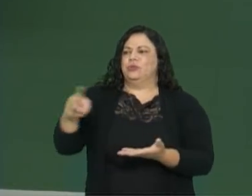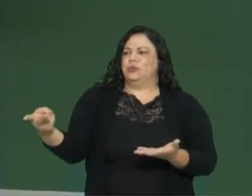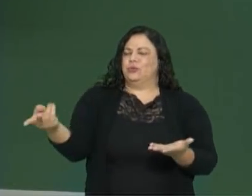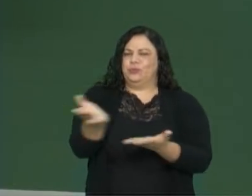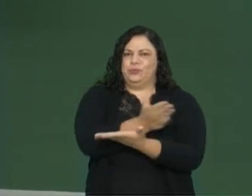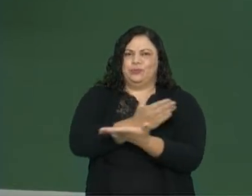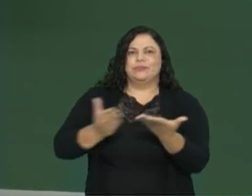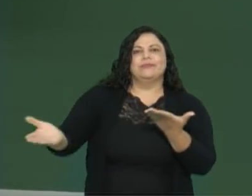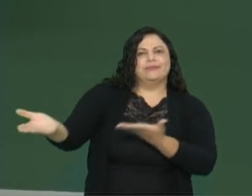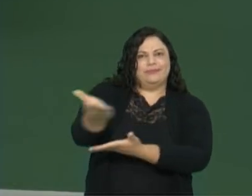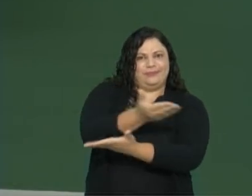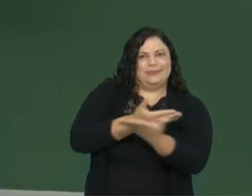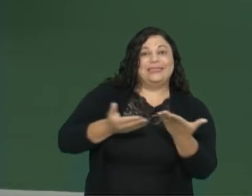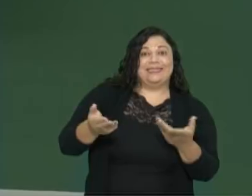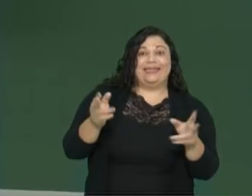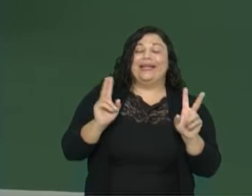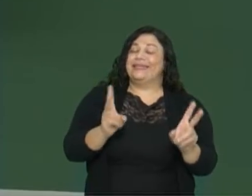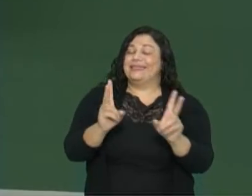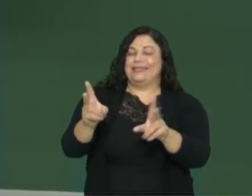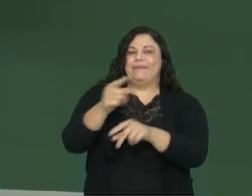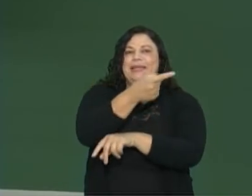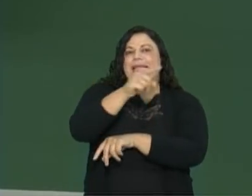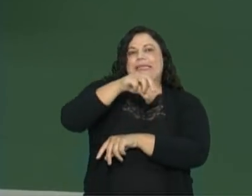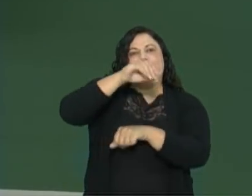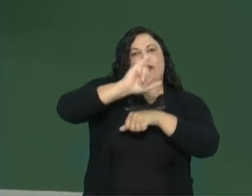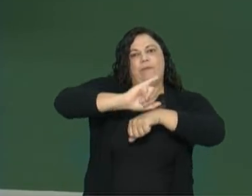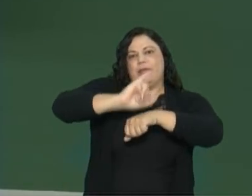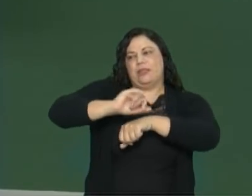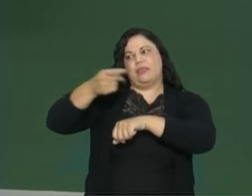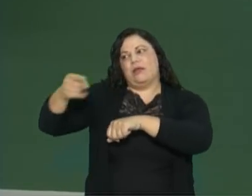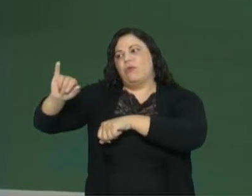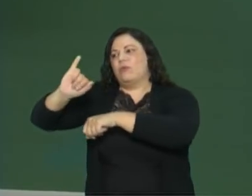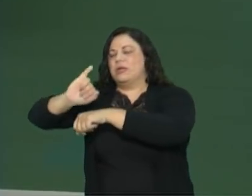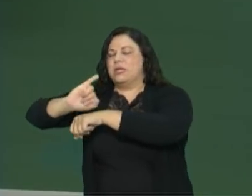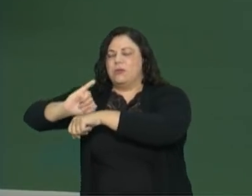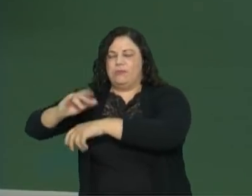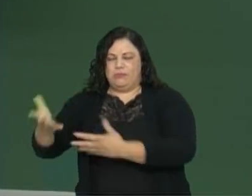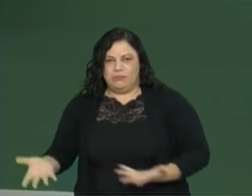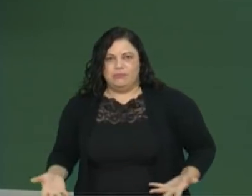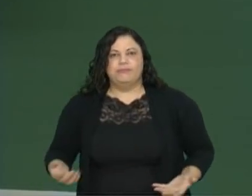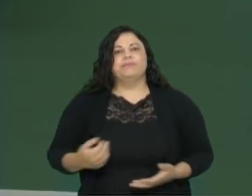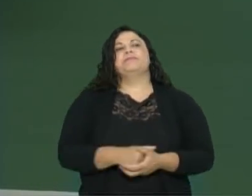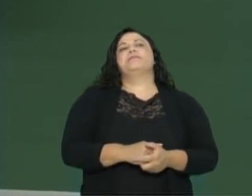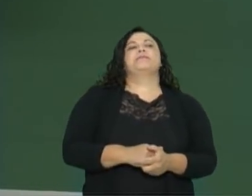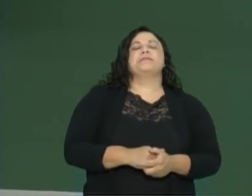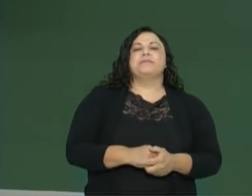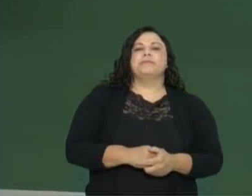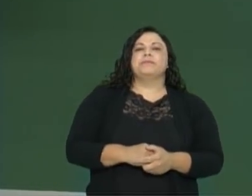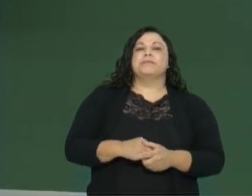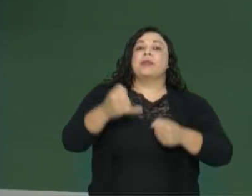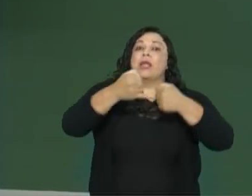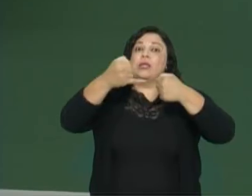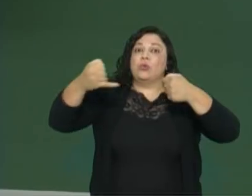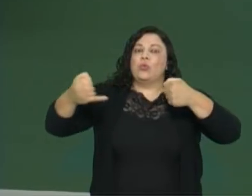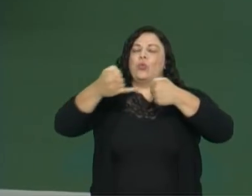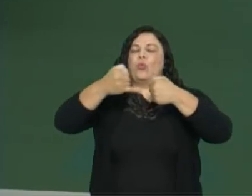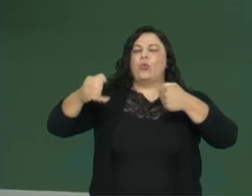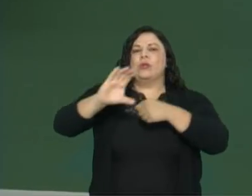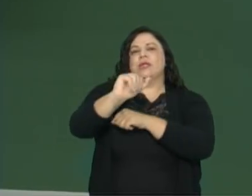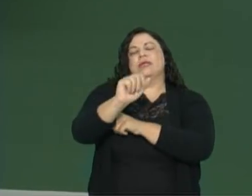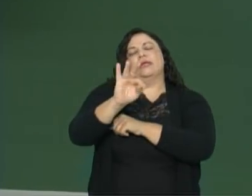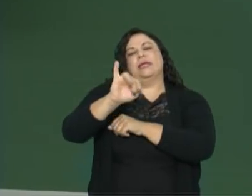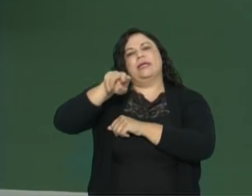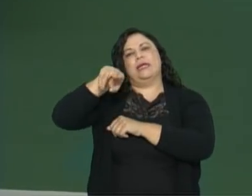esses elétrons. Sempre é um não metal com um não metal. Ligação iônica, um cátion, íon